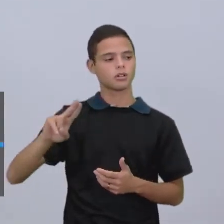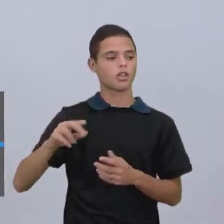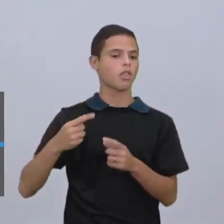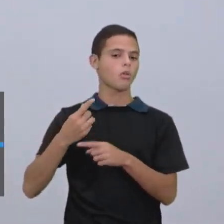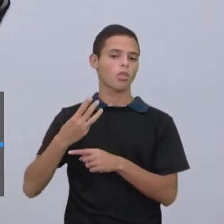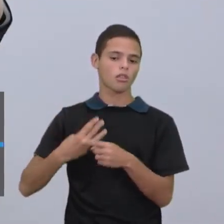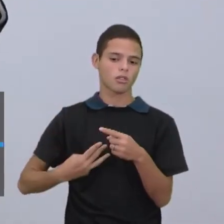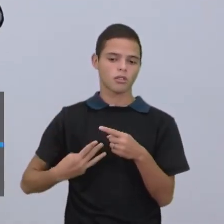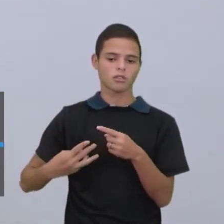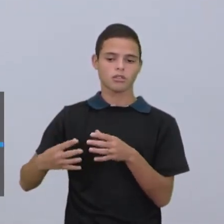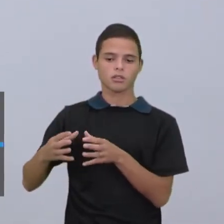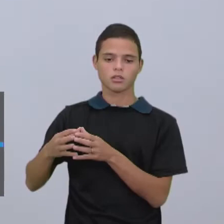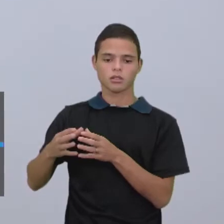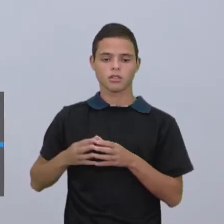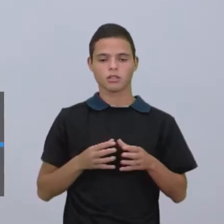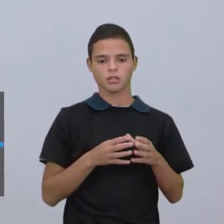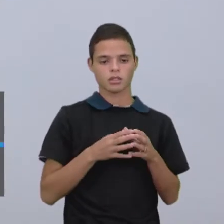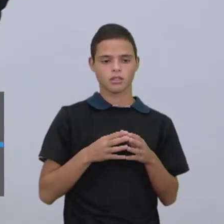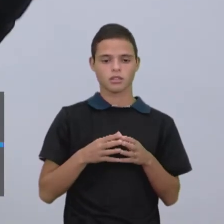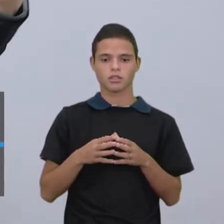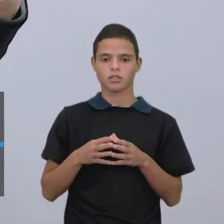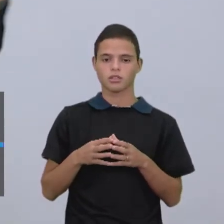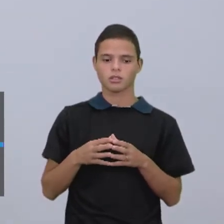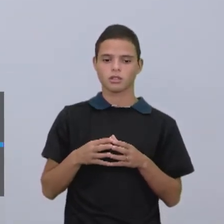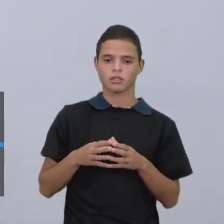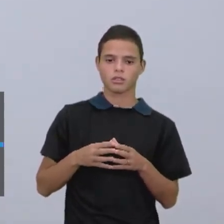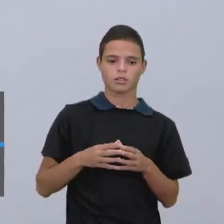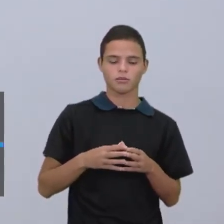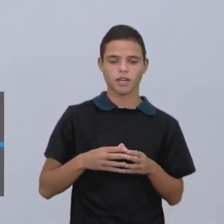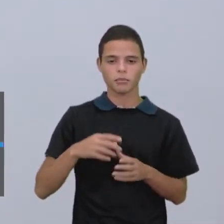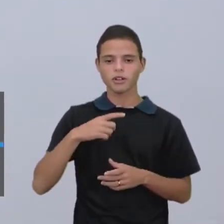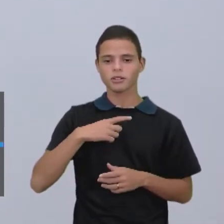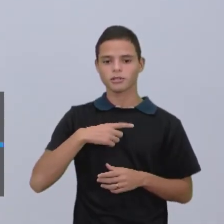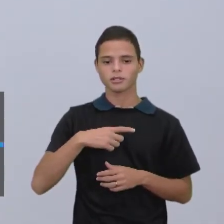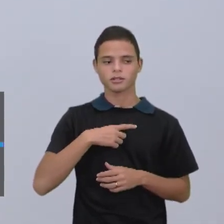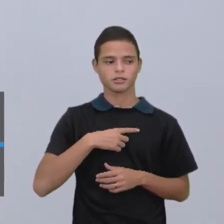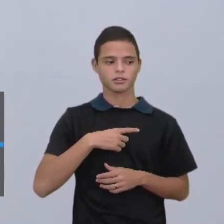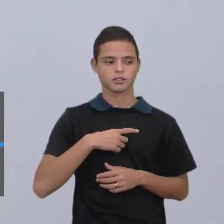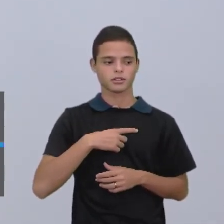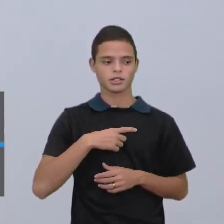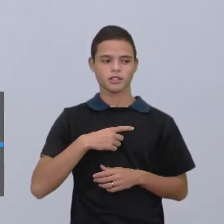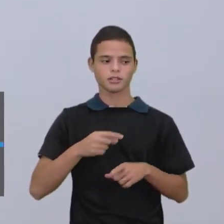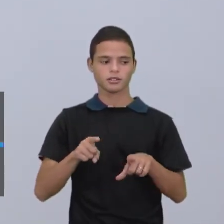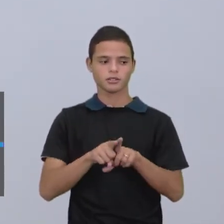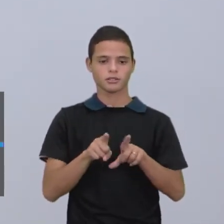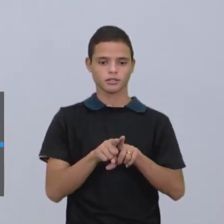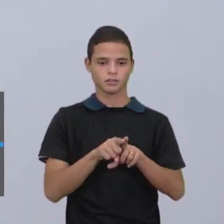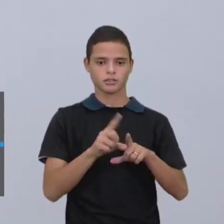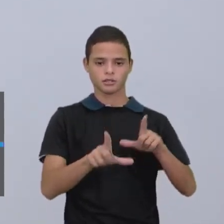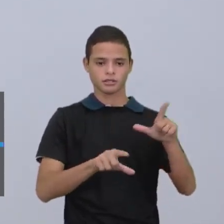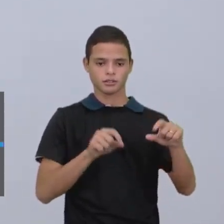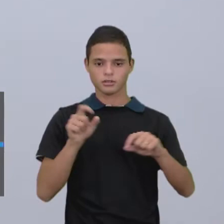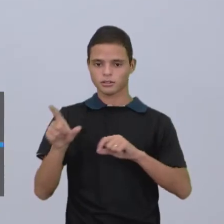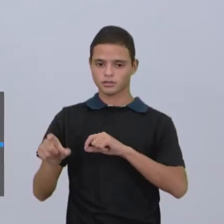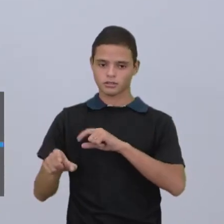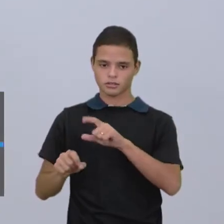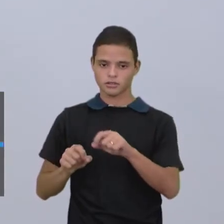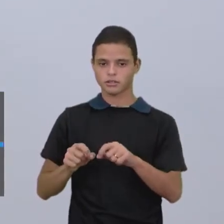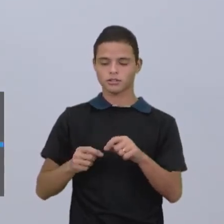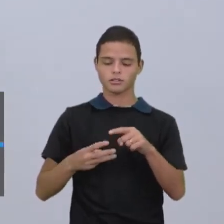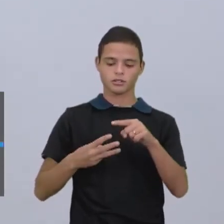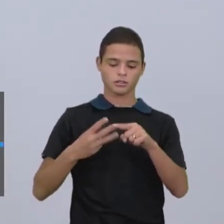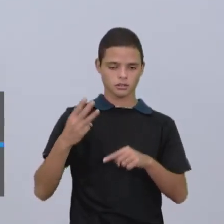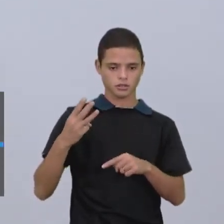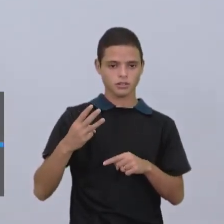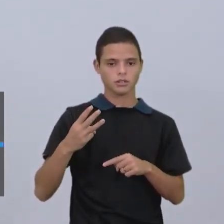de cada subgrupo. Então, pego o primeiro subgrupo, escolho lá aleatoriamente 1/3, pego no segundo subgrupo, escolho aleatoriamente um terço, vou no terceiro, um terço,